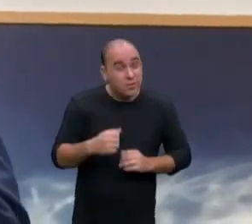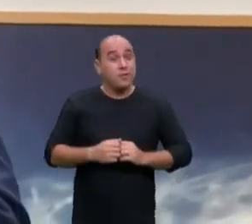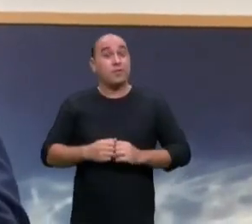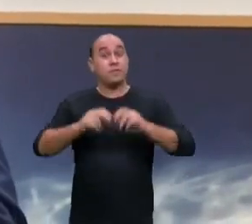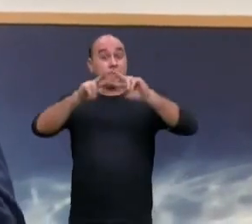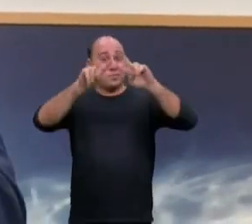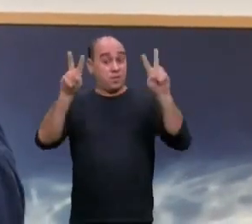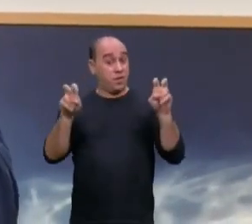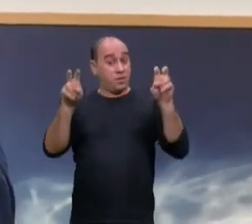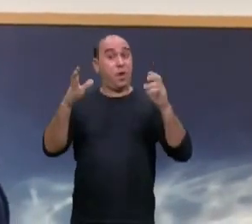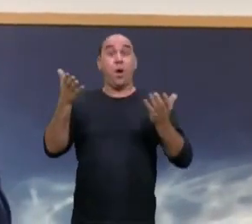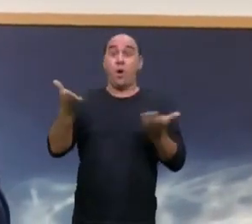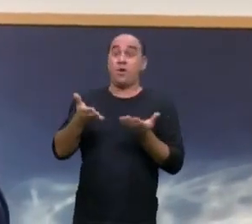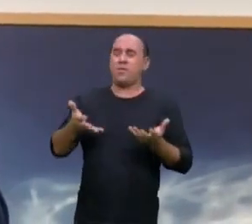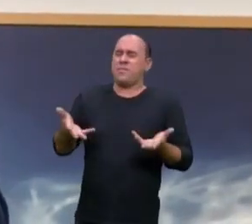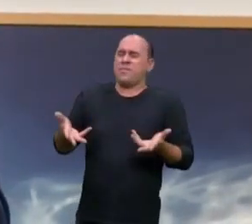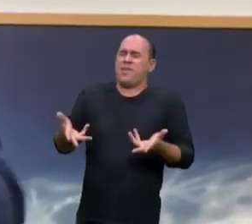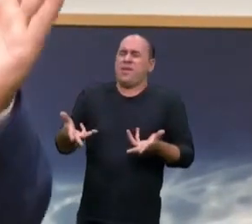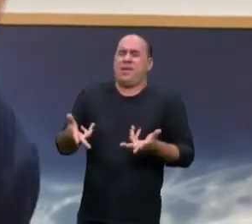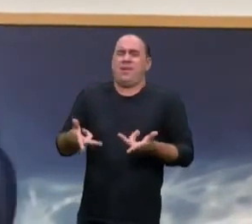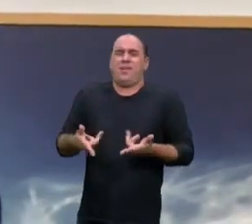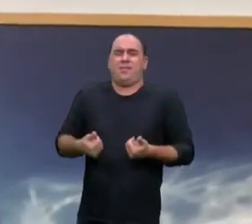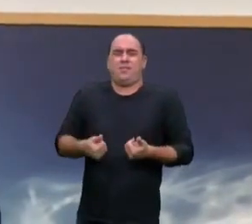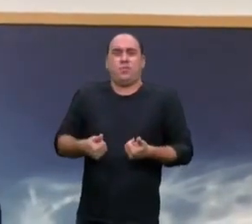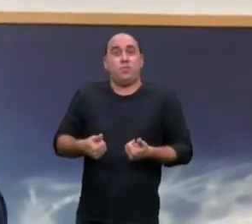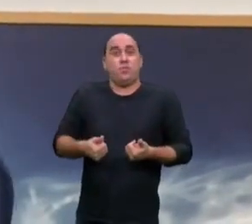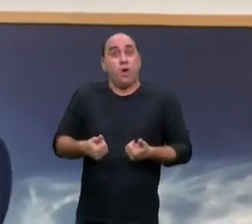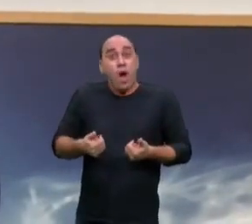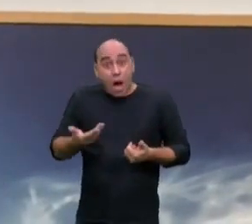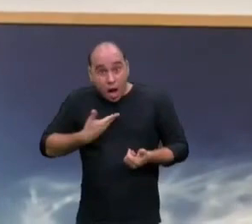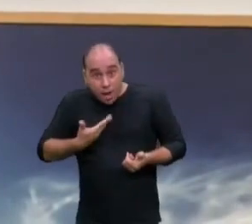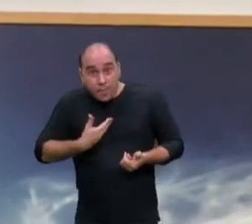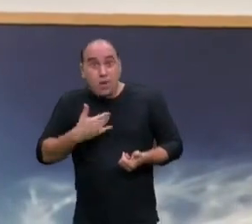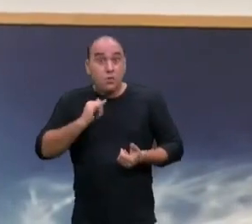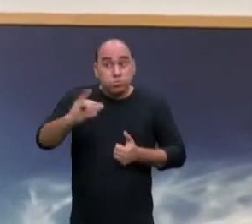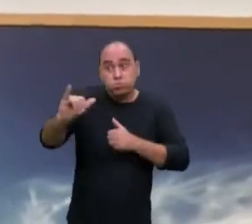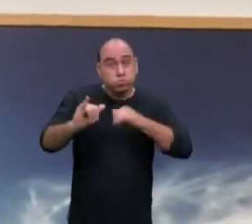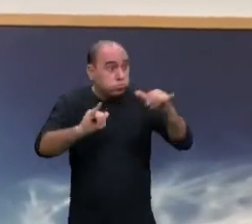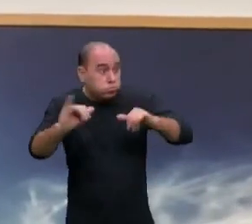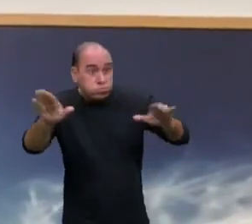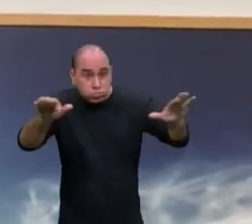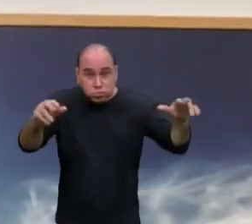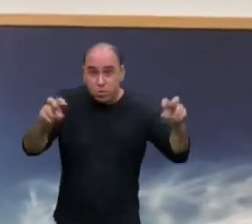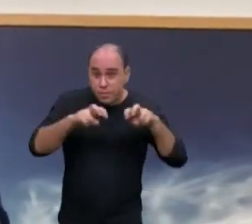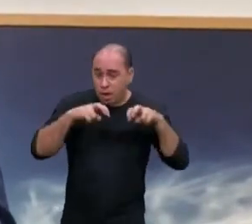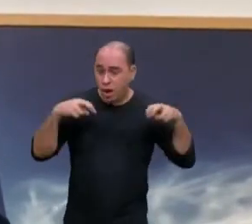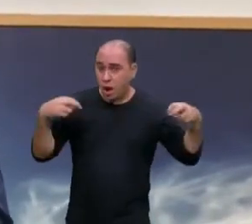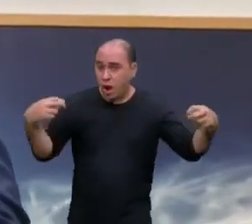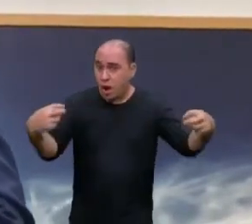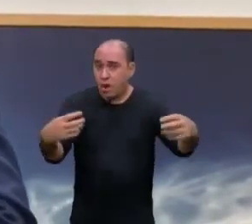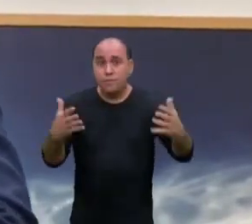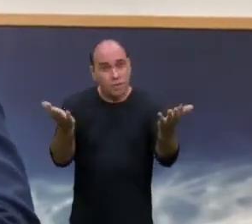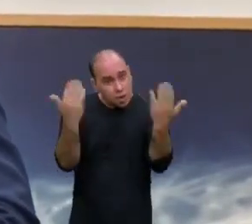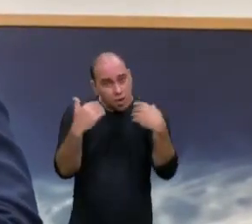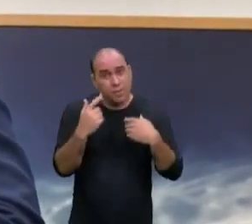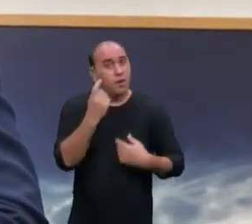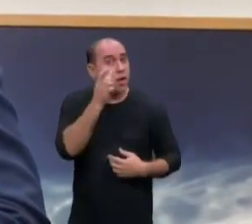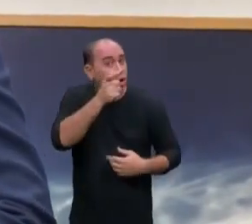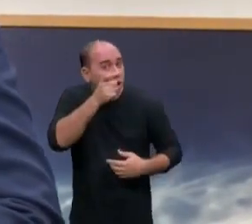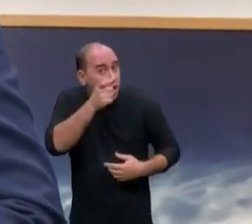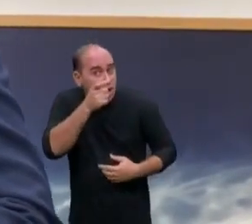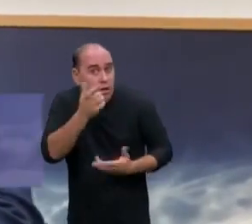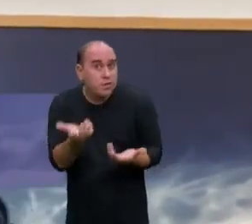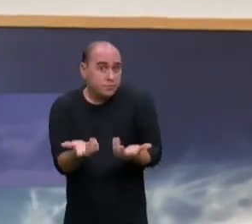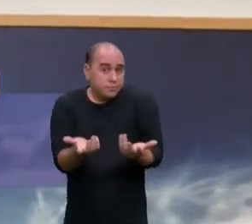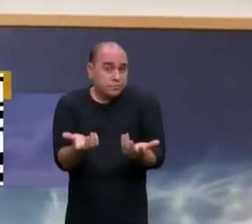você o tema de hoje é maravilhoso reúna sua família chama os seus amigos mandando uma mensagem para eles e vamos juntos a um